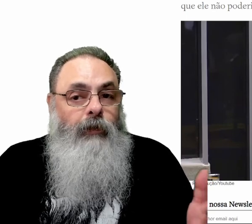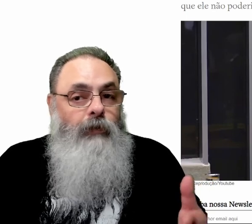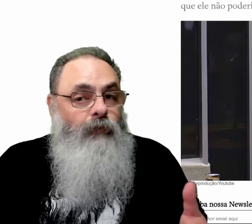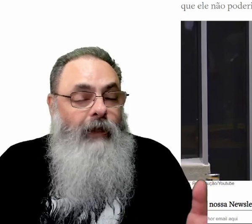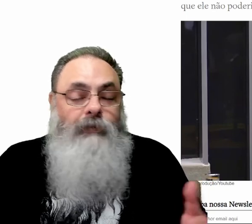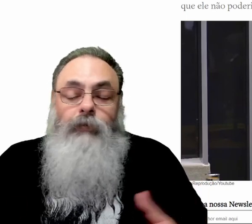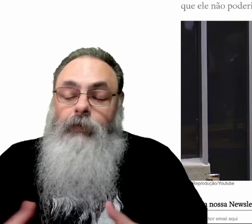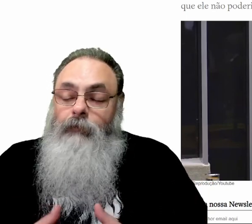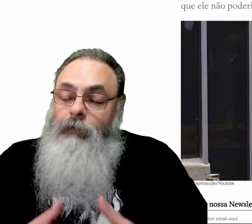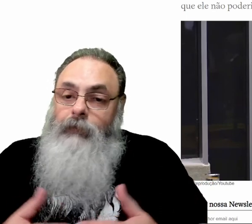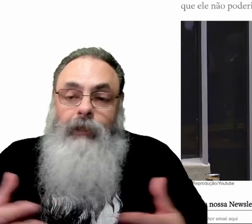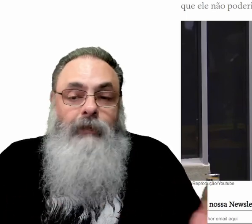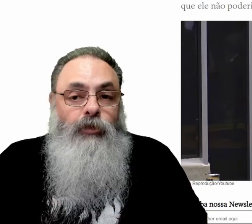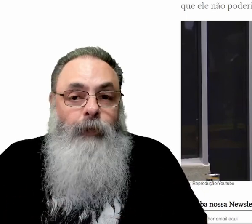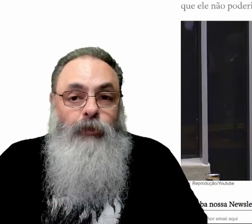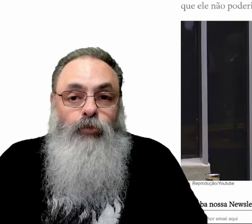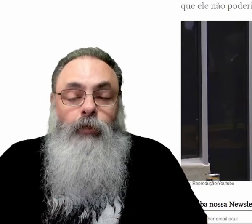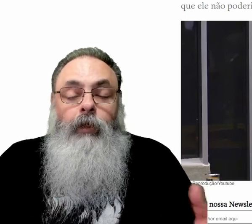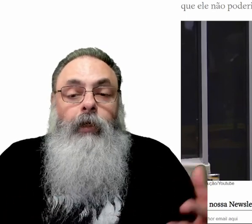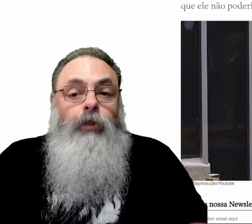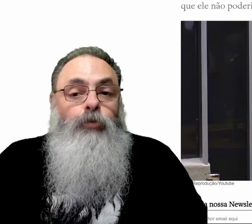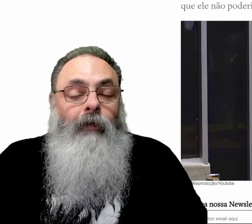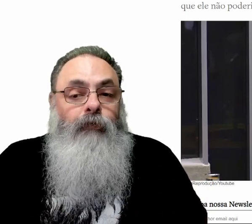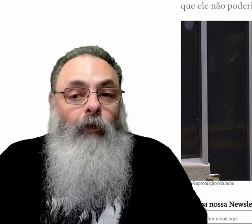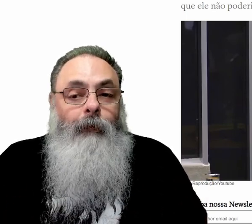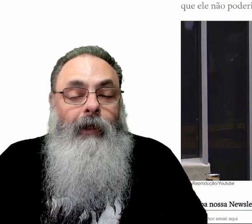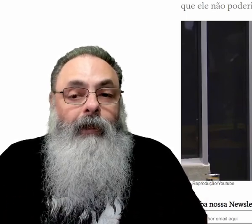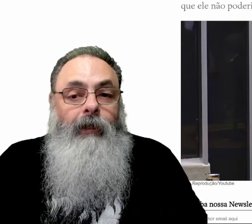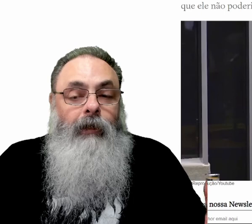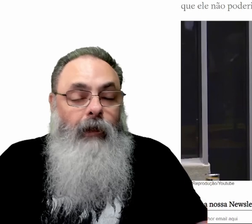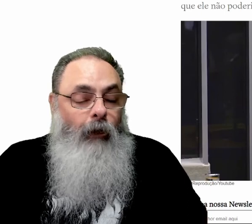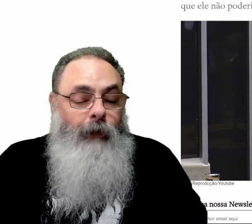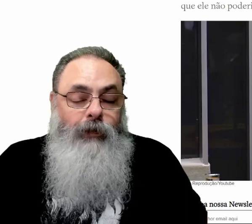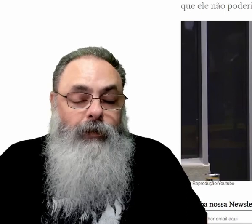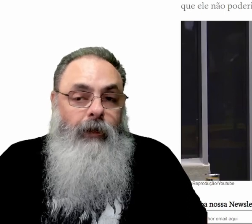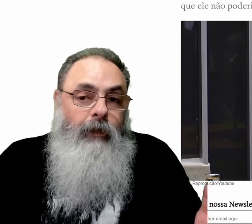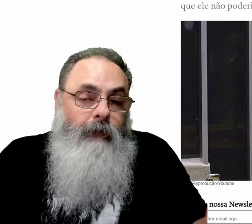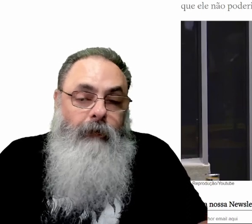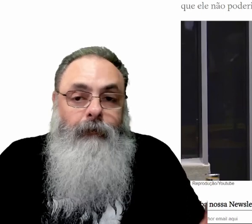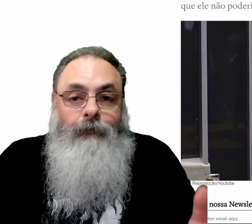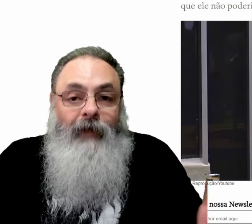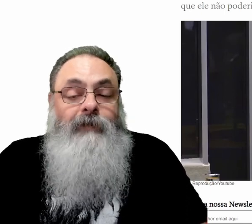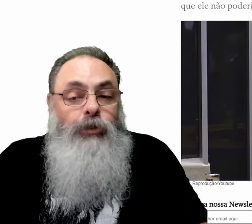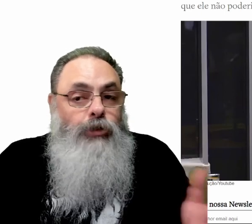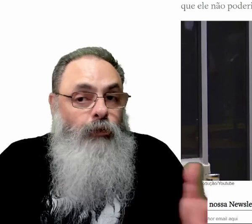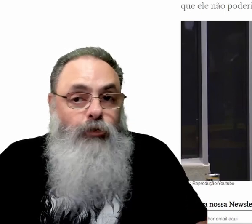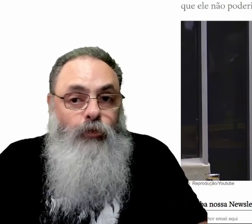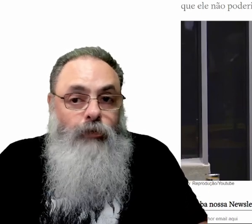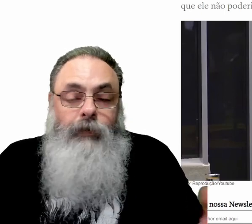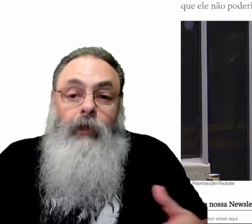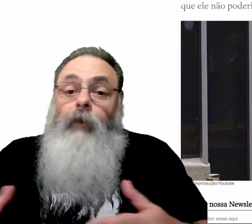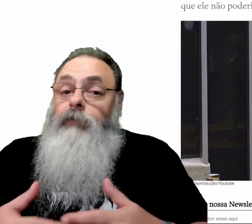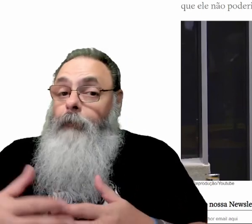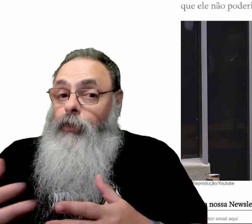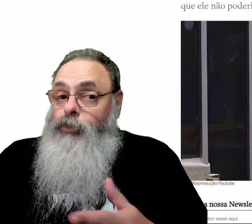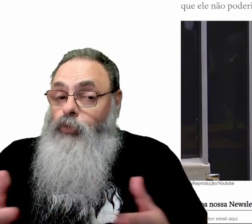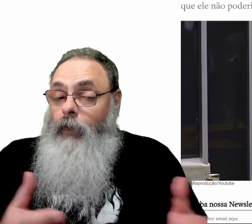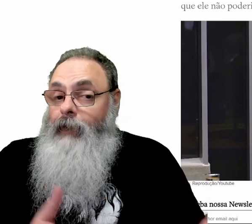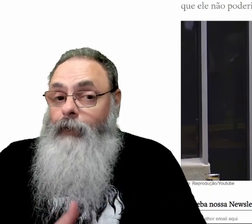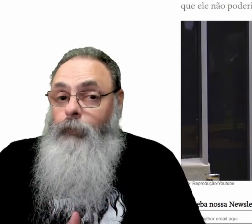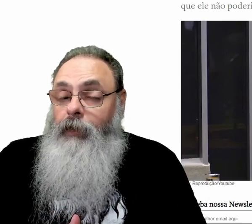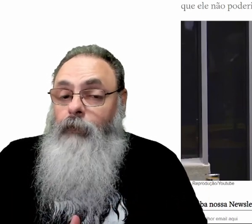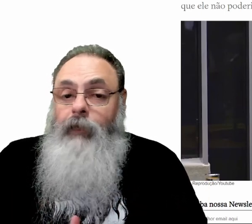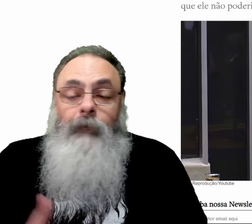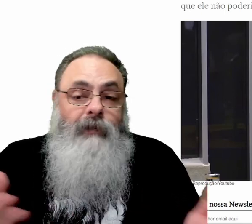discurso que eles façam então ele se expressou de uma forma ali que realmente é faz sentido discurso dele você pode